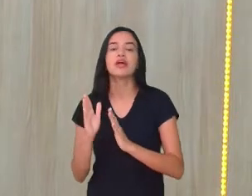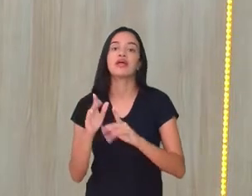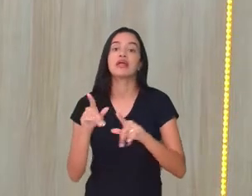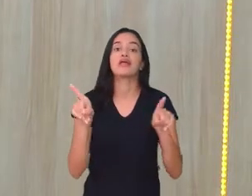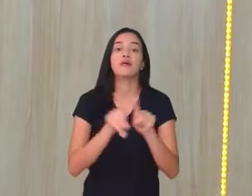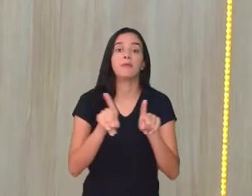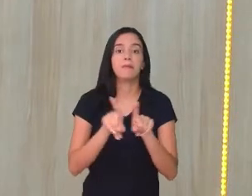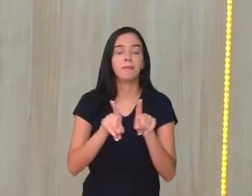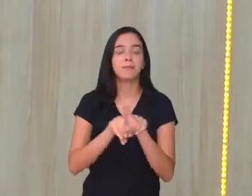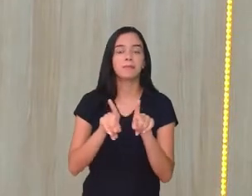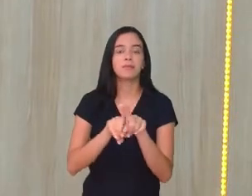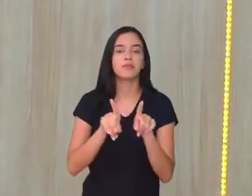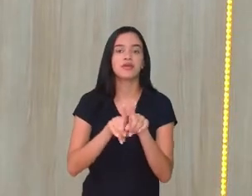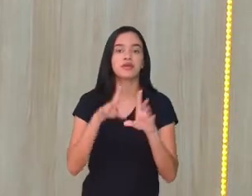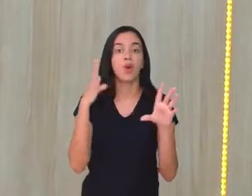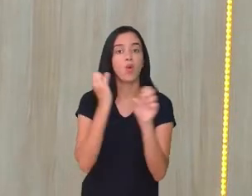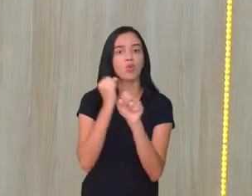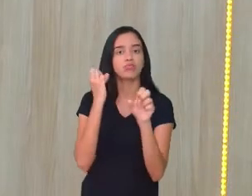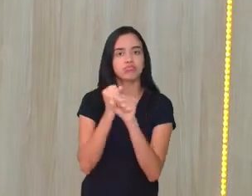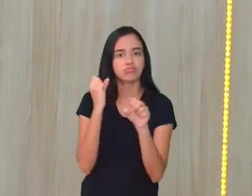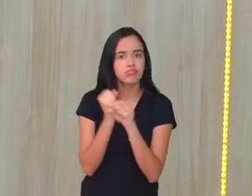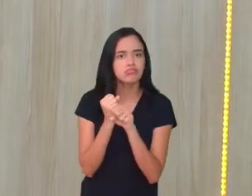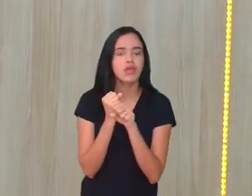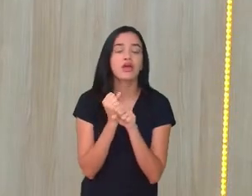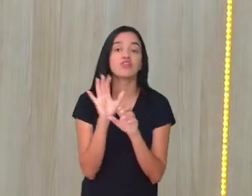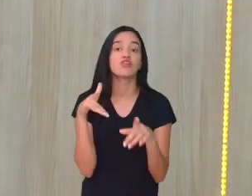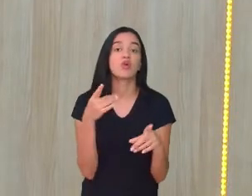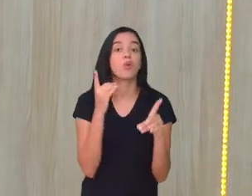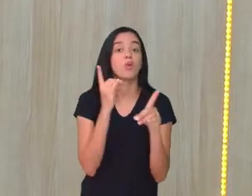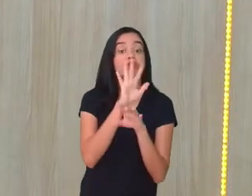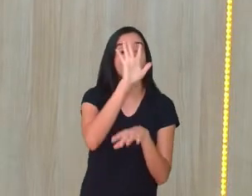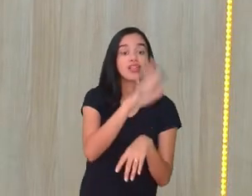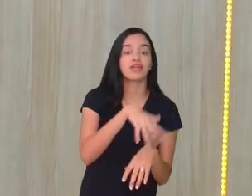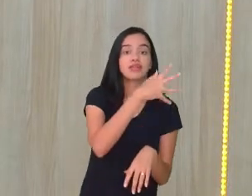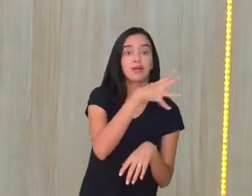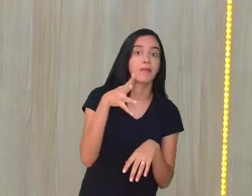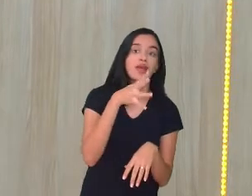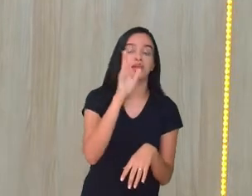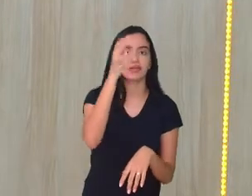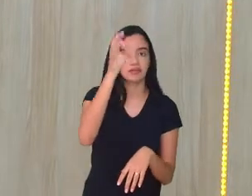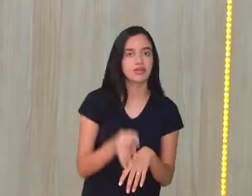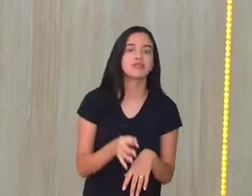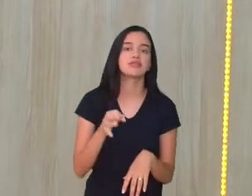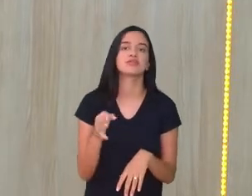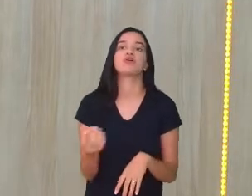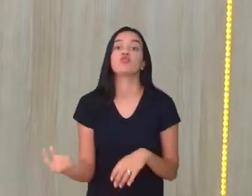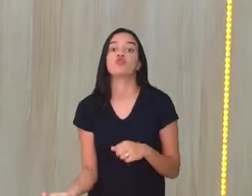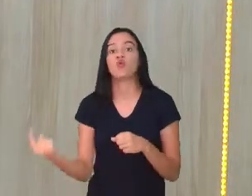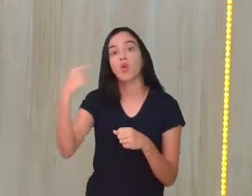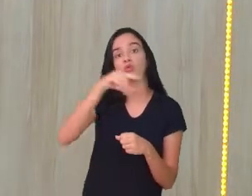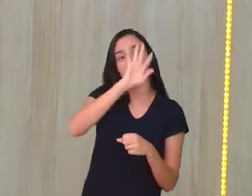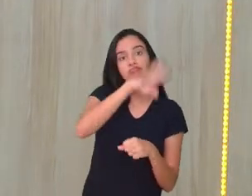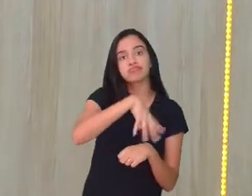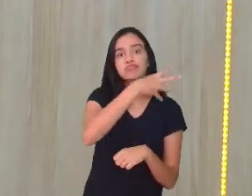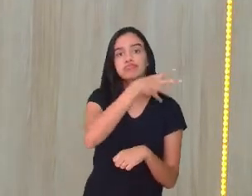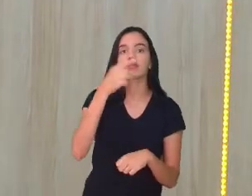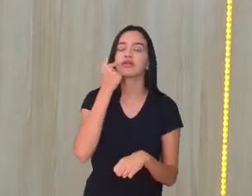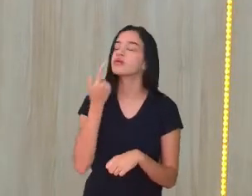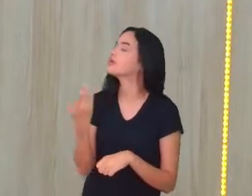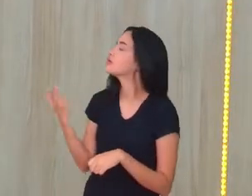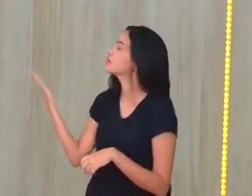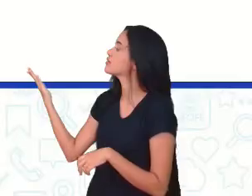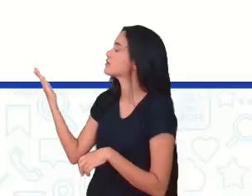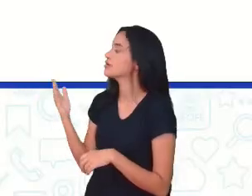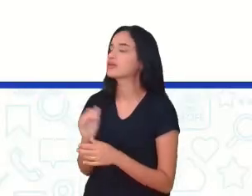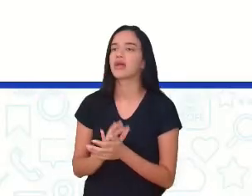em relação ao total que foi encontrado lá na tabela. Então, voltando para a tabelinha aqui, ó, a gente tem o